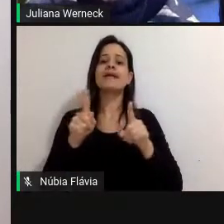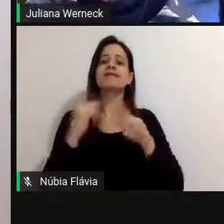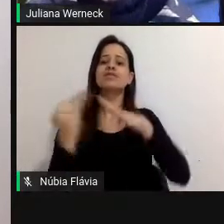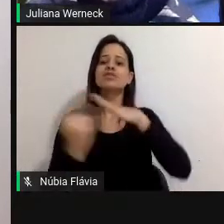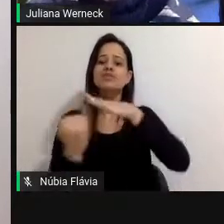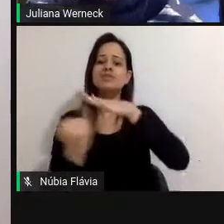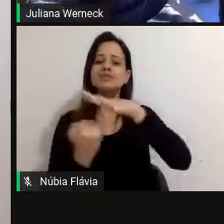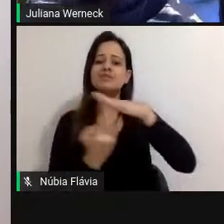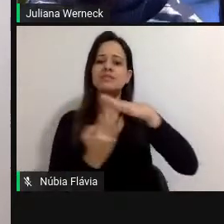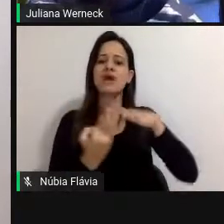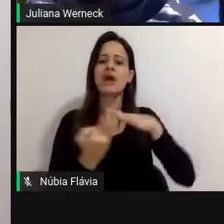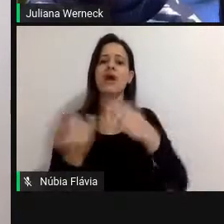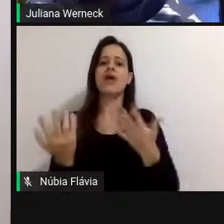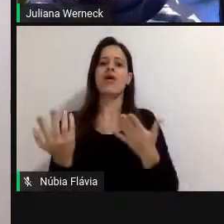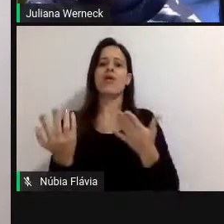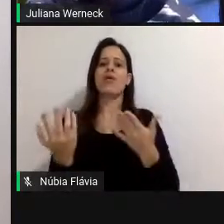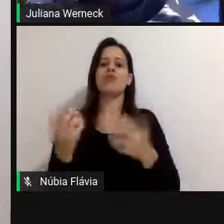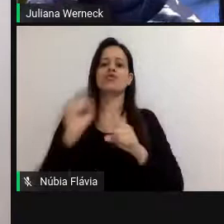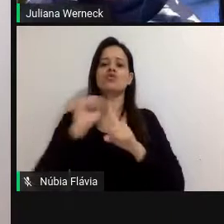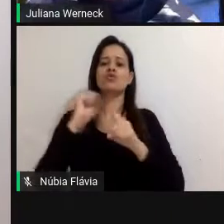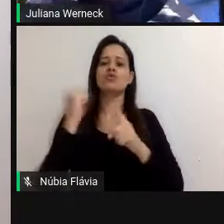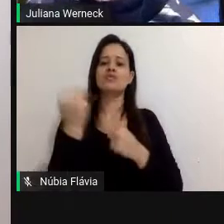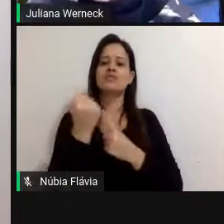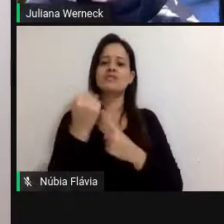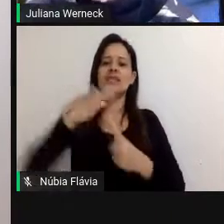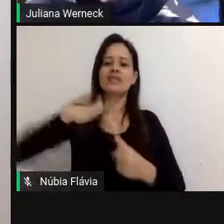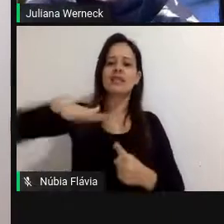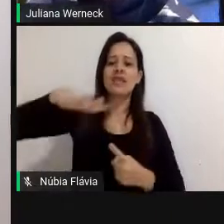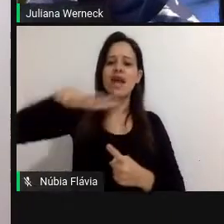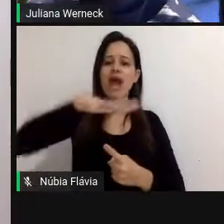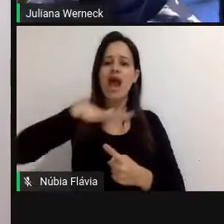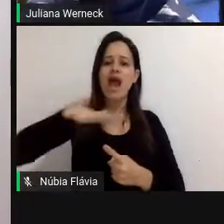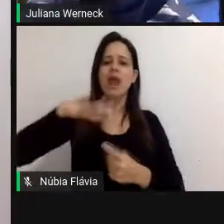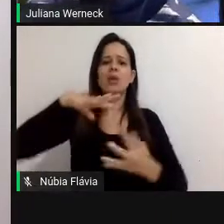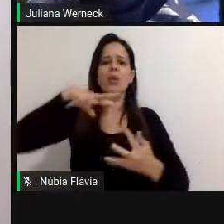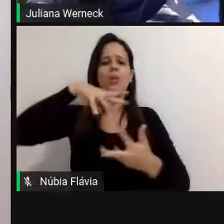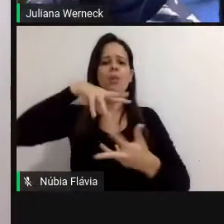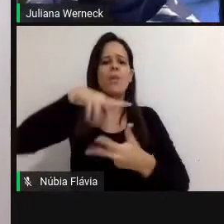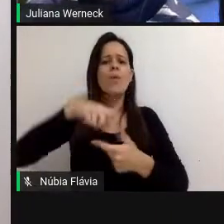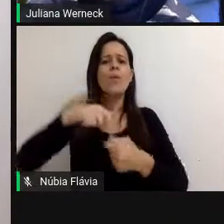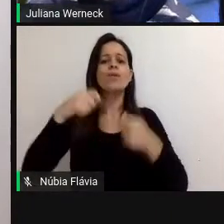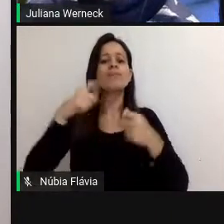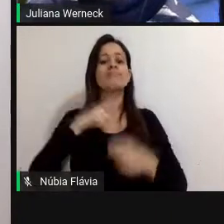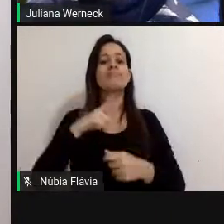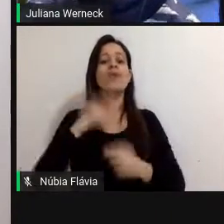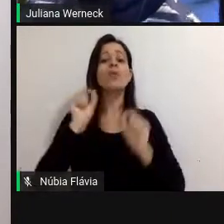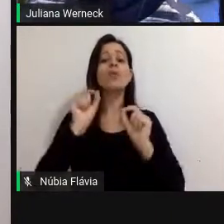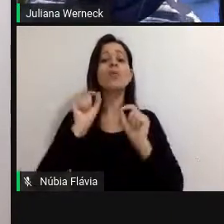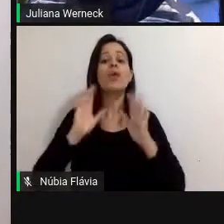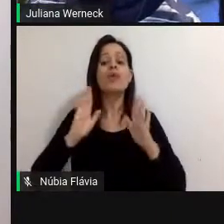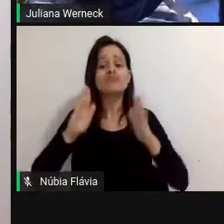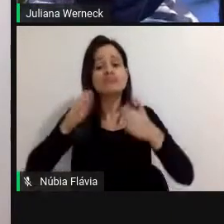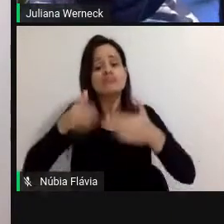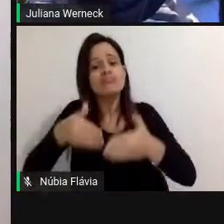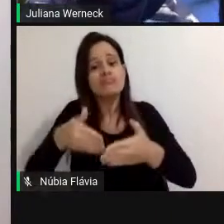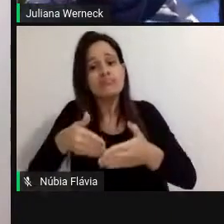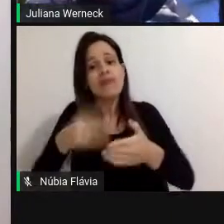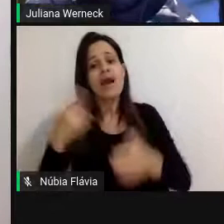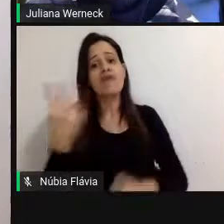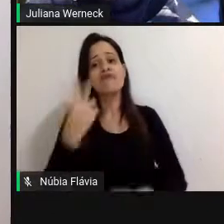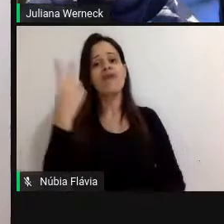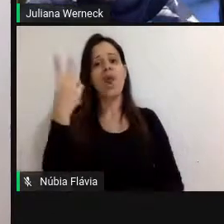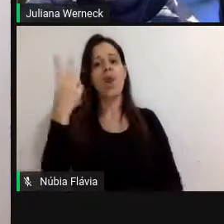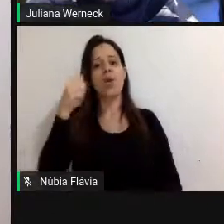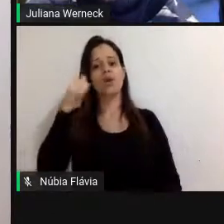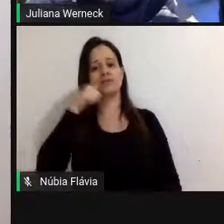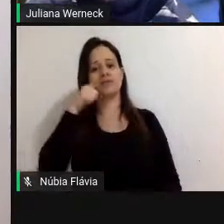no mundo. Então, eu aproveito aqui para fazer uma ode a esses valores femininos, às